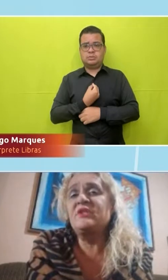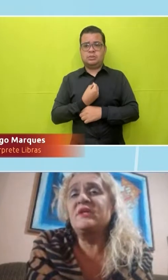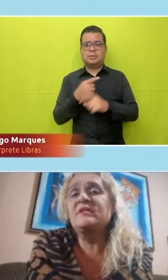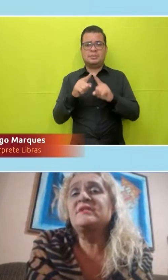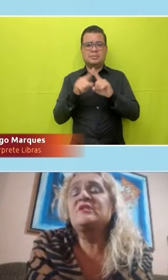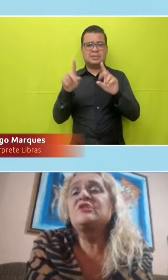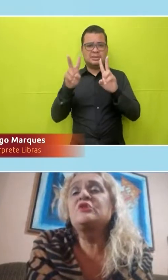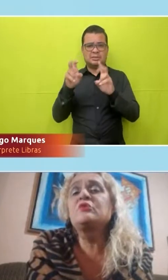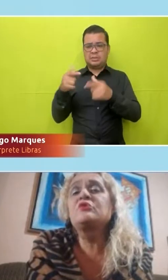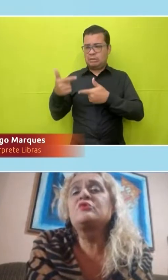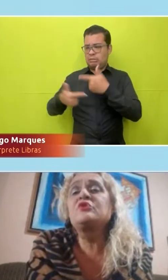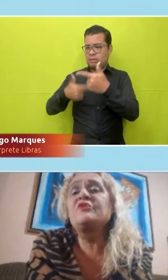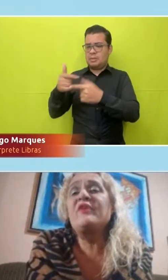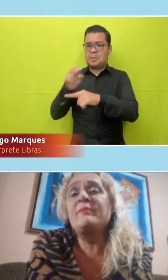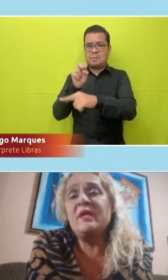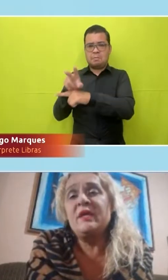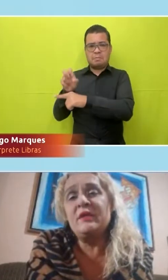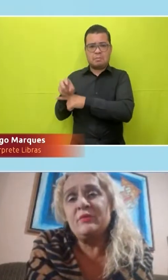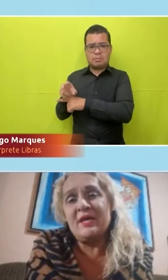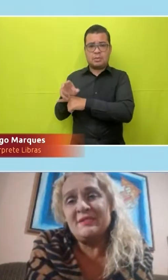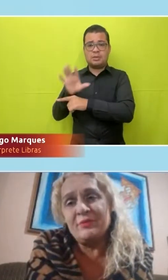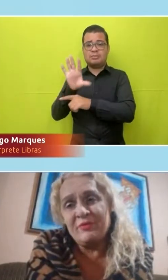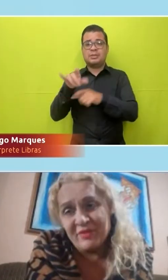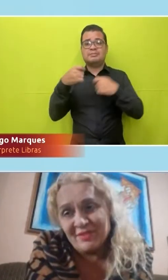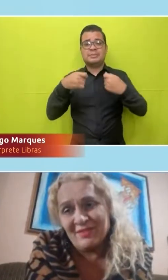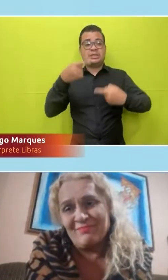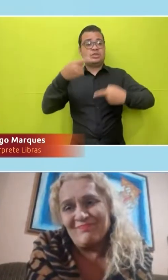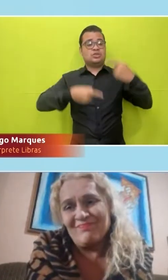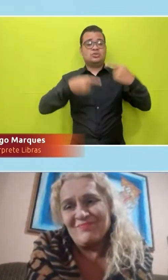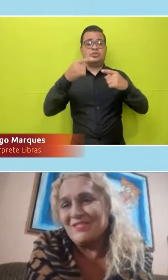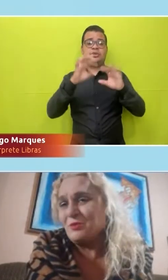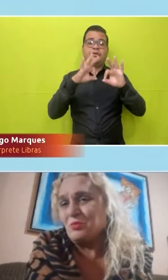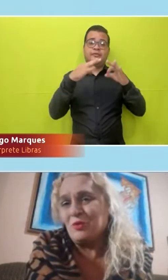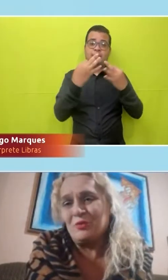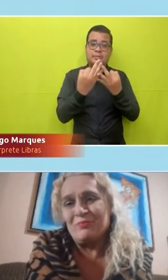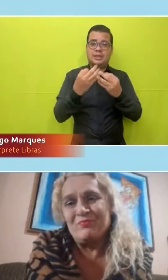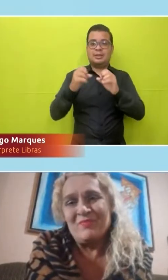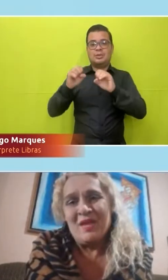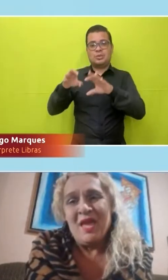empregabilidade trans se a gente não discutir família e educação e infância.